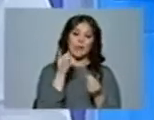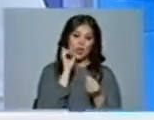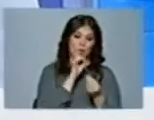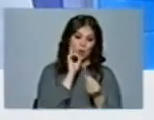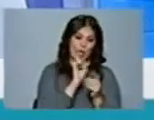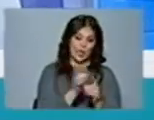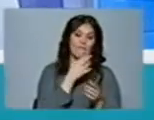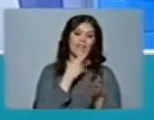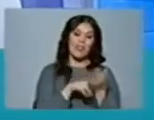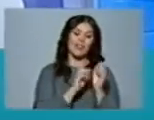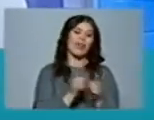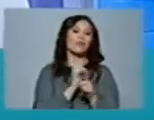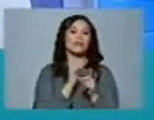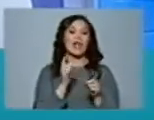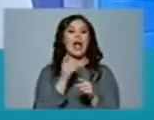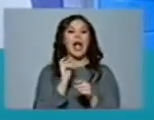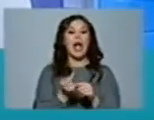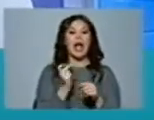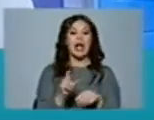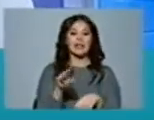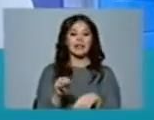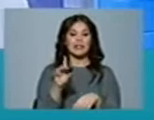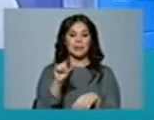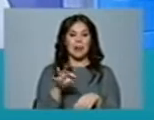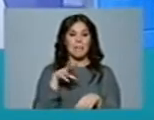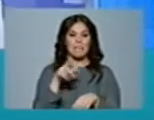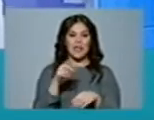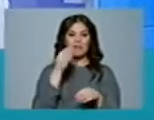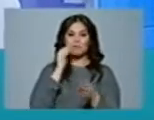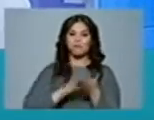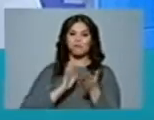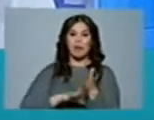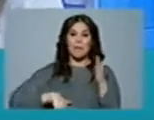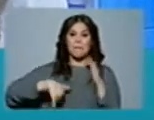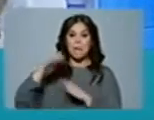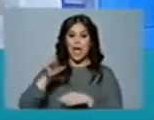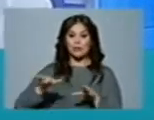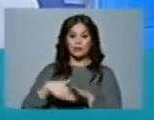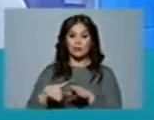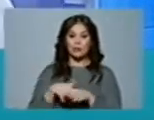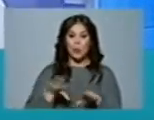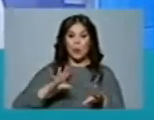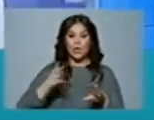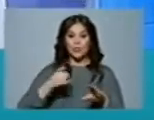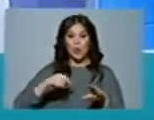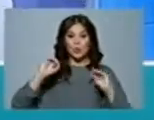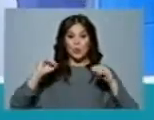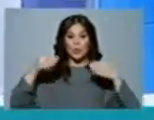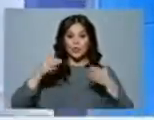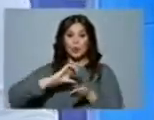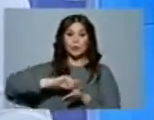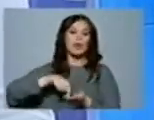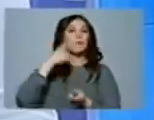número importante. Décimo ano e mais de 1000 restaurantes. De facto, para nós, quando iniciamos o projeto, não